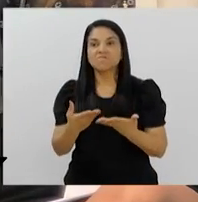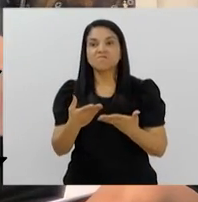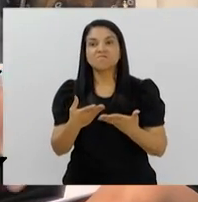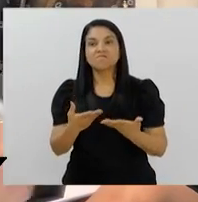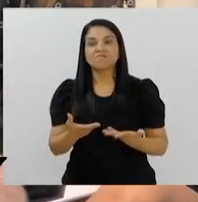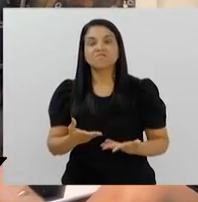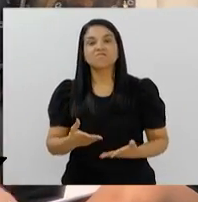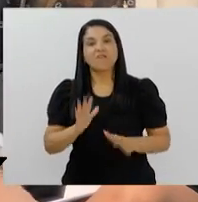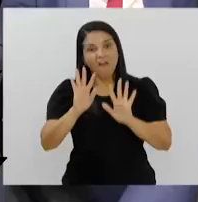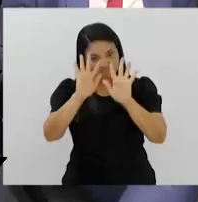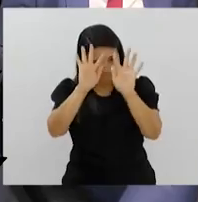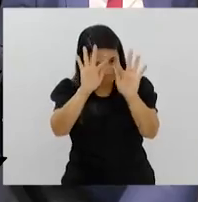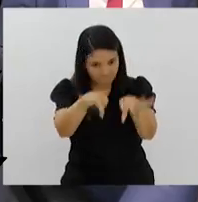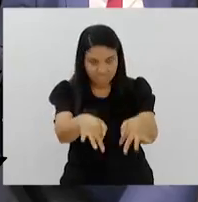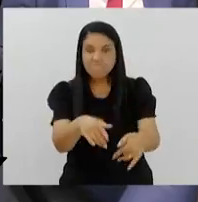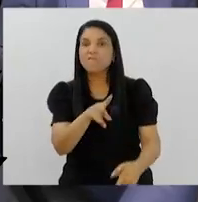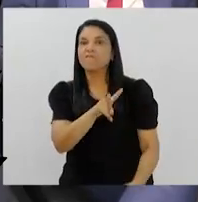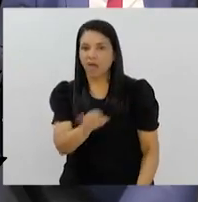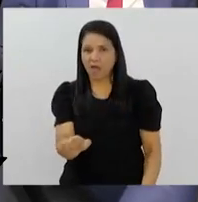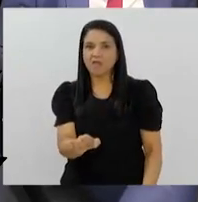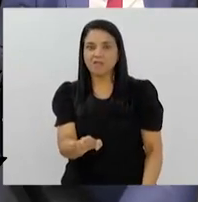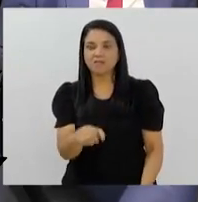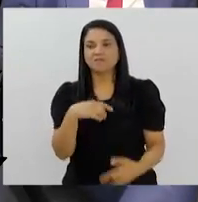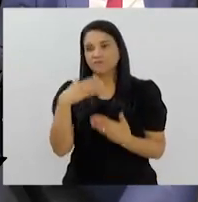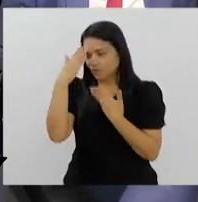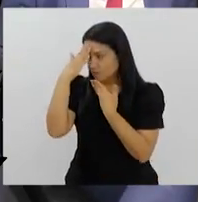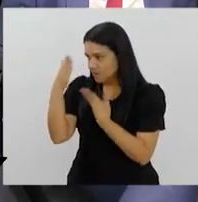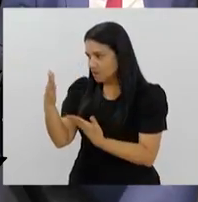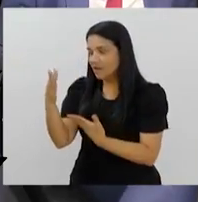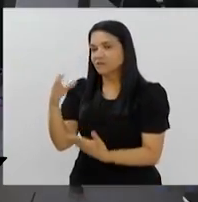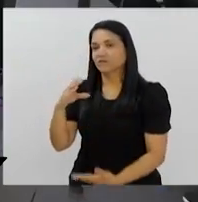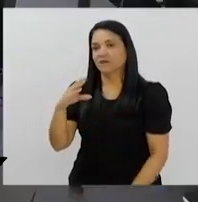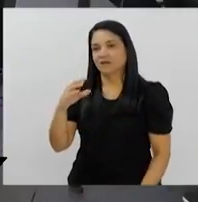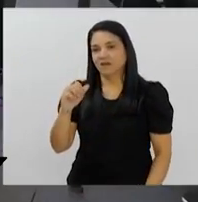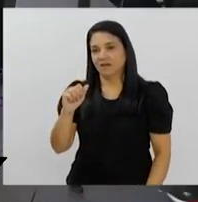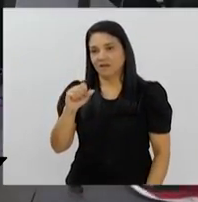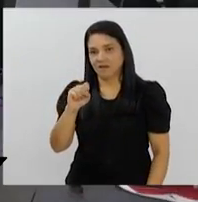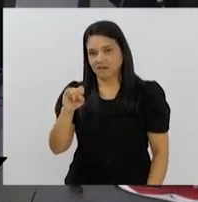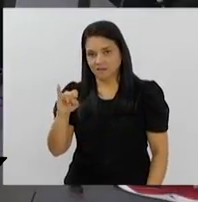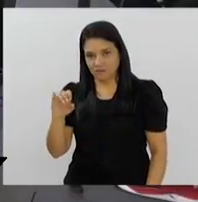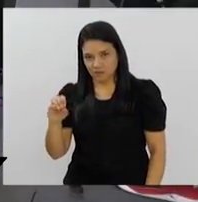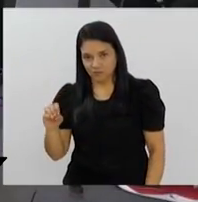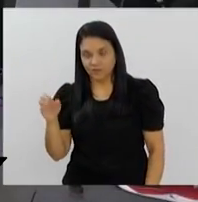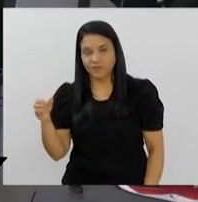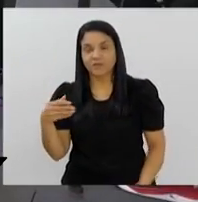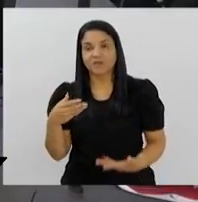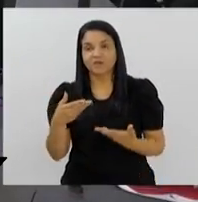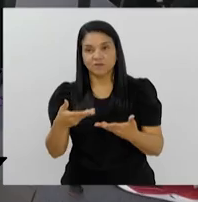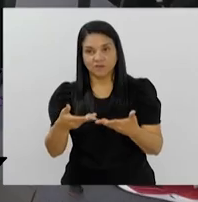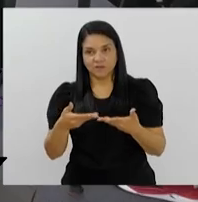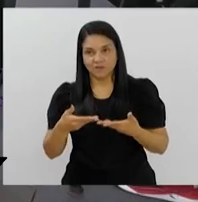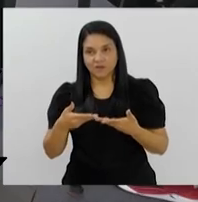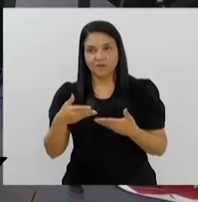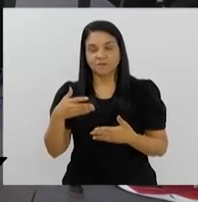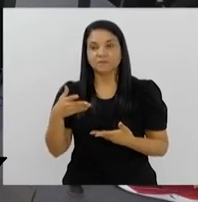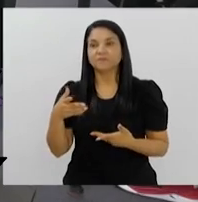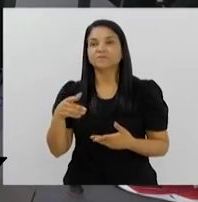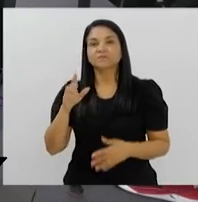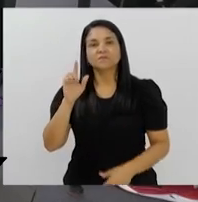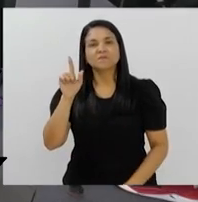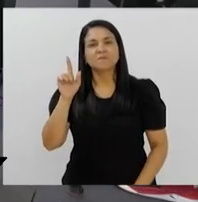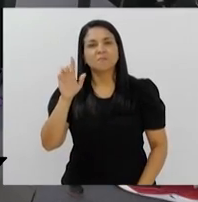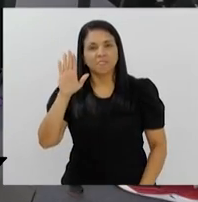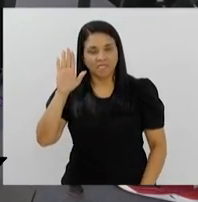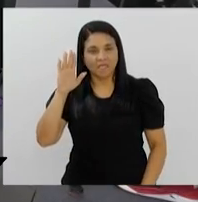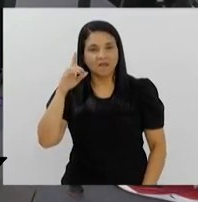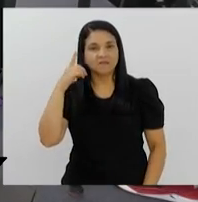vamos até o fim Obrigado sor Cássio Muito obrigado queria chamar agora o o por favor Deputado presente é antes